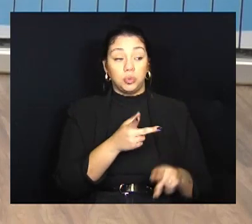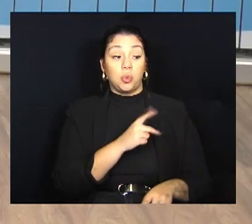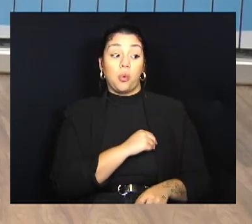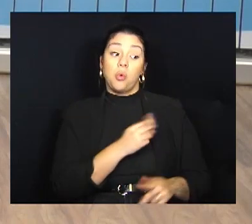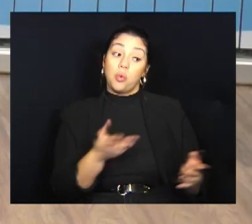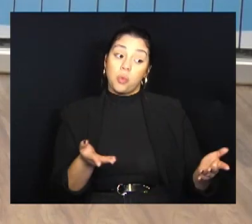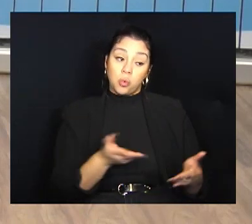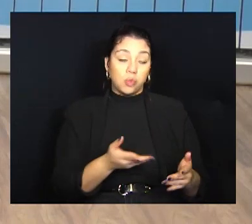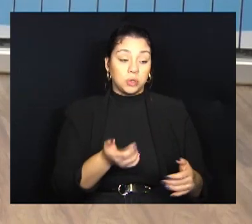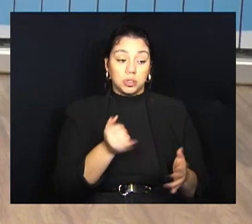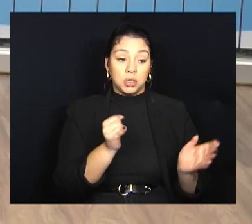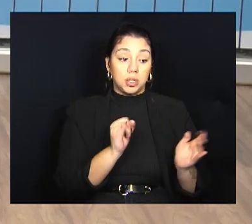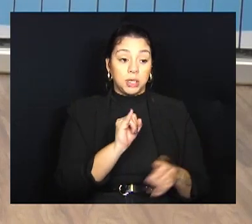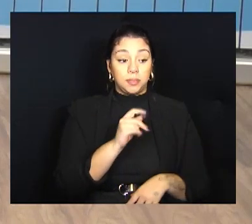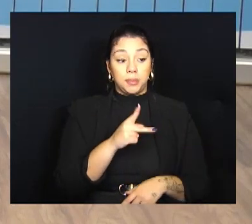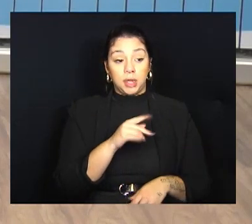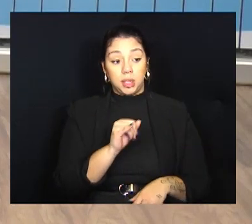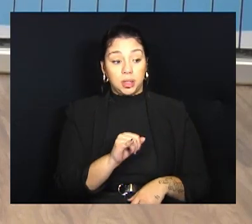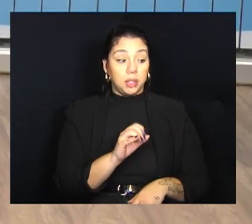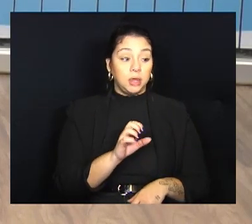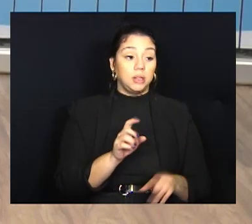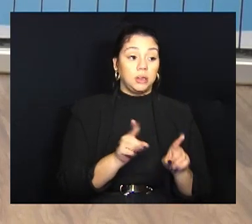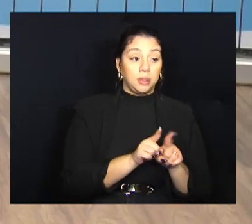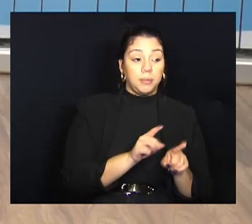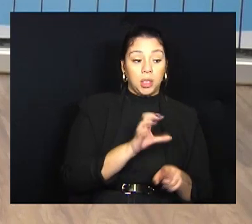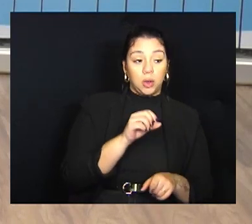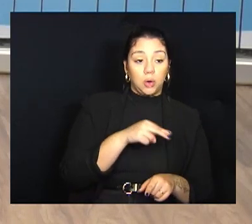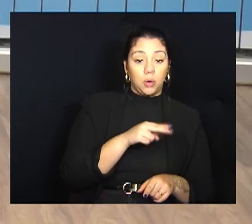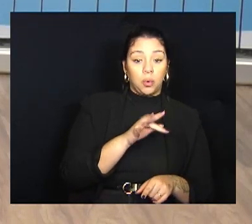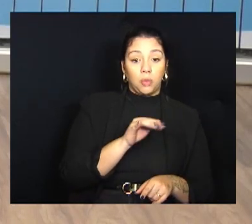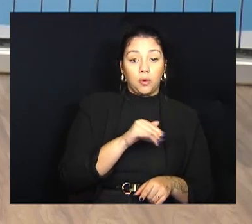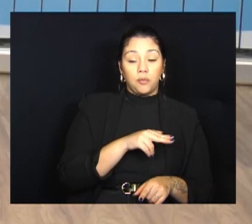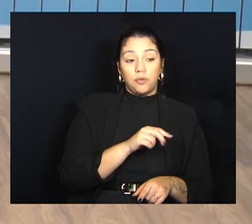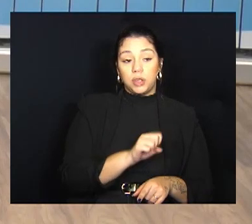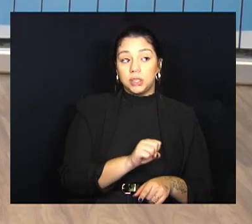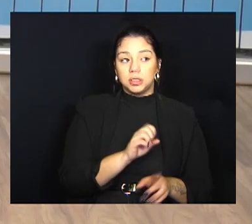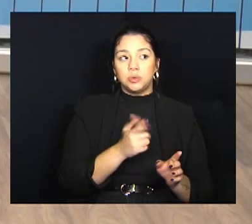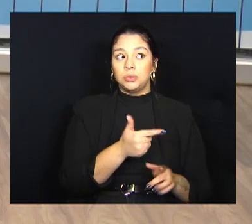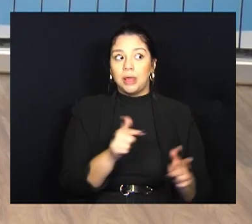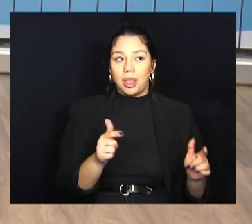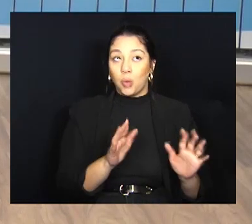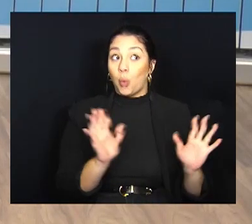então não vai ter mais o IPI, não vai ter mais o CONFINS. Só que quando a gente analisa para